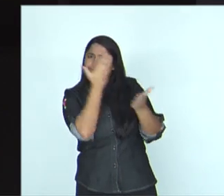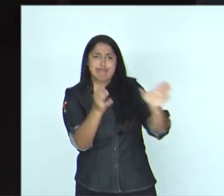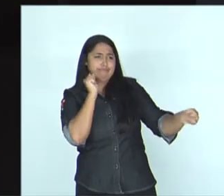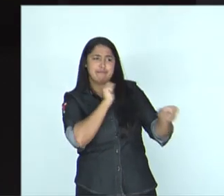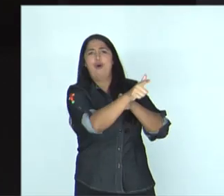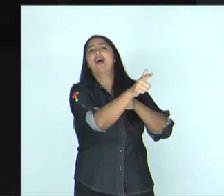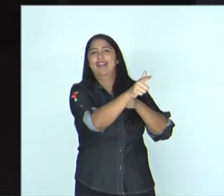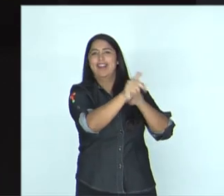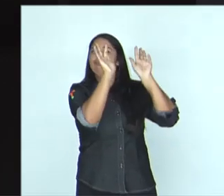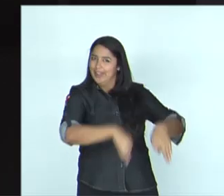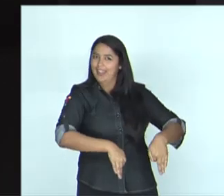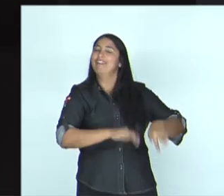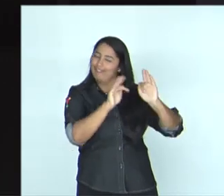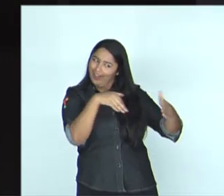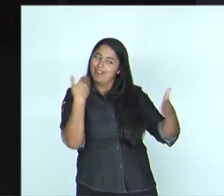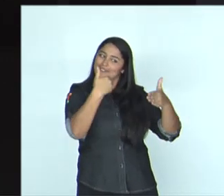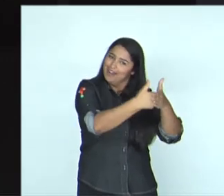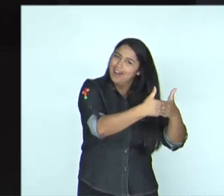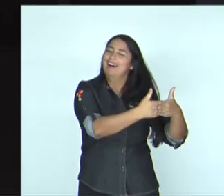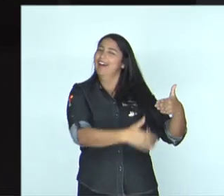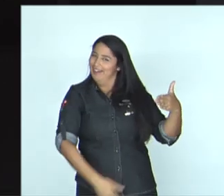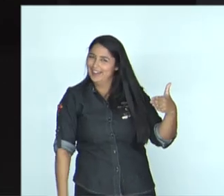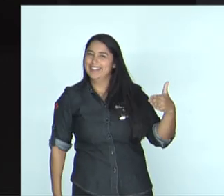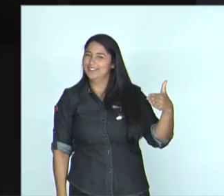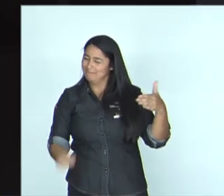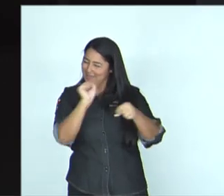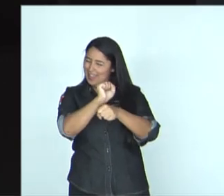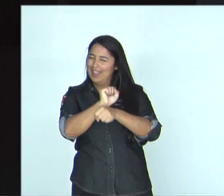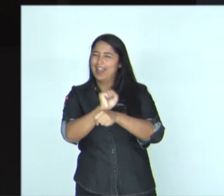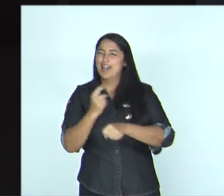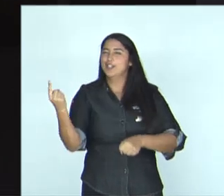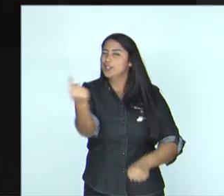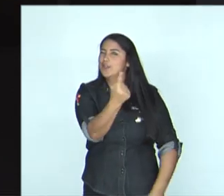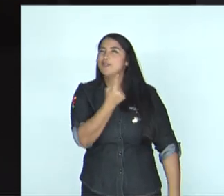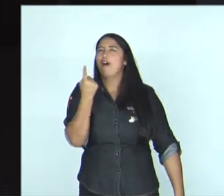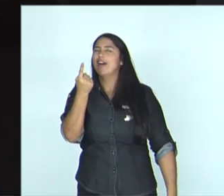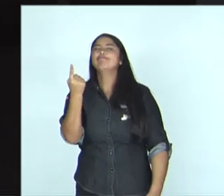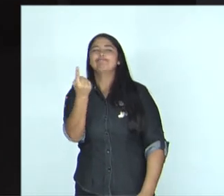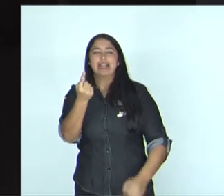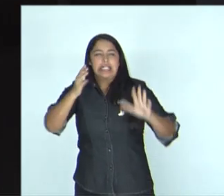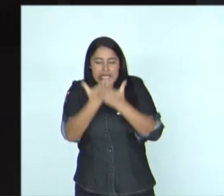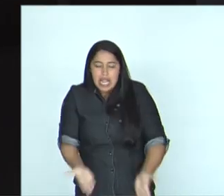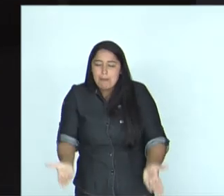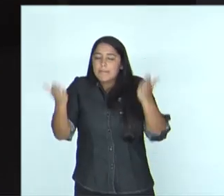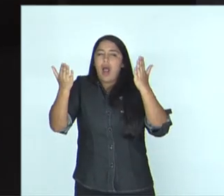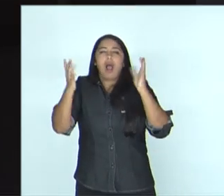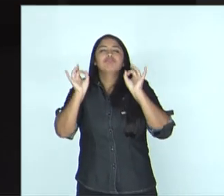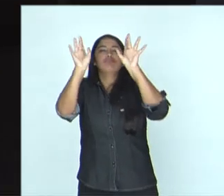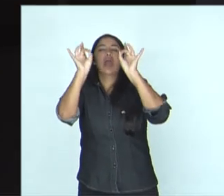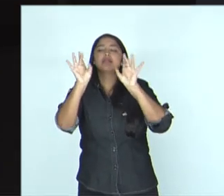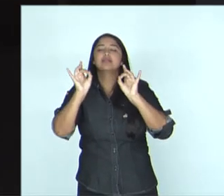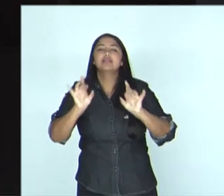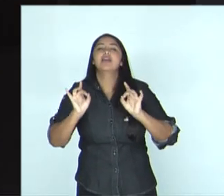estar juntos novamente e vamos celebrar a Deus de uma maneira muito especial. Nesse domingo,